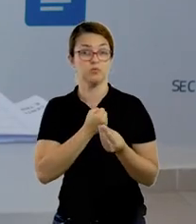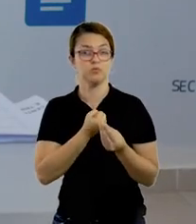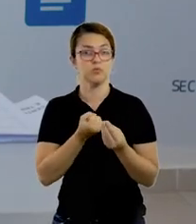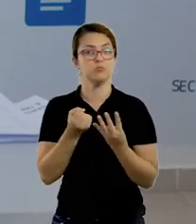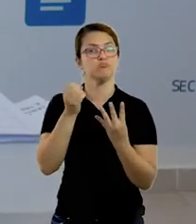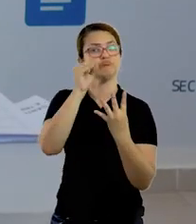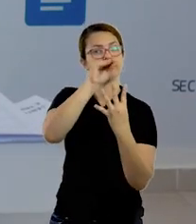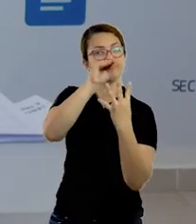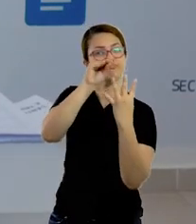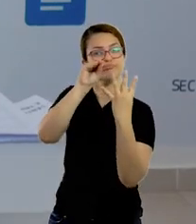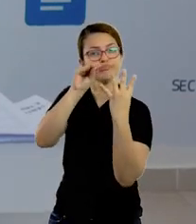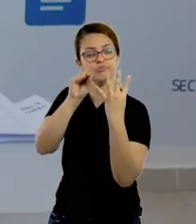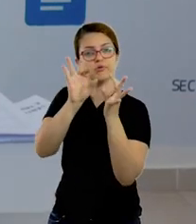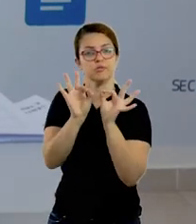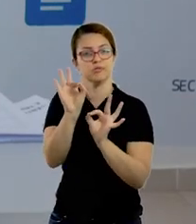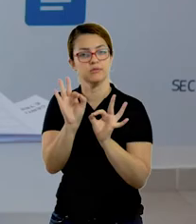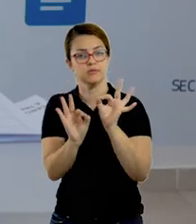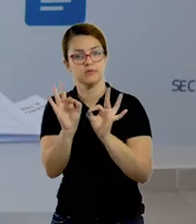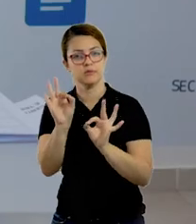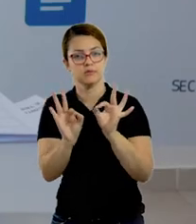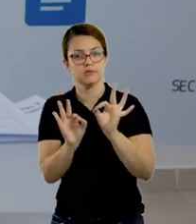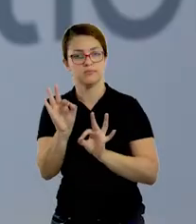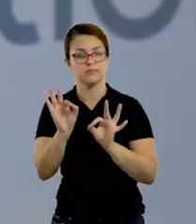a sua ordem.